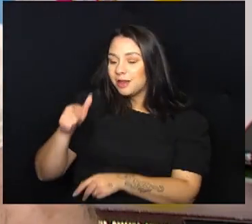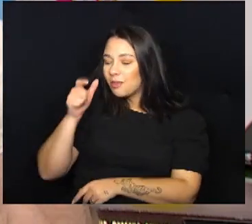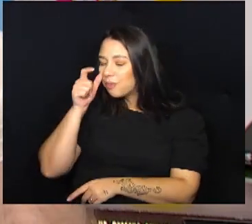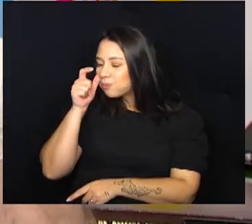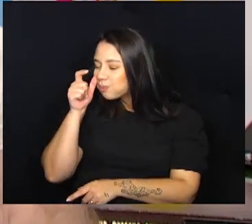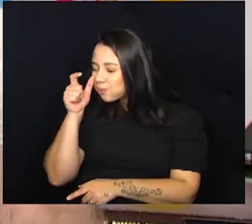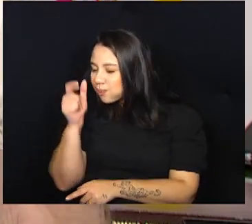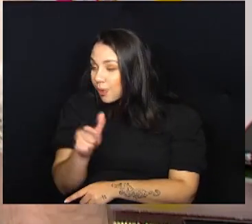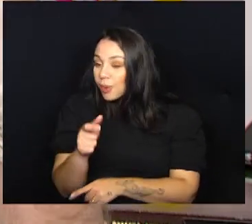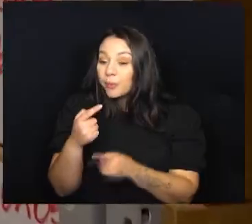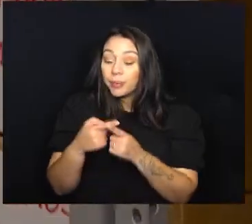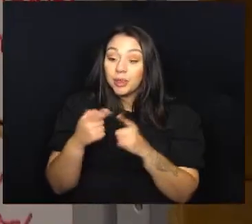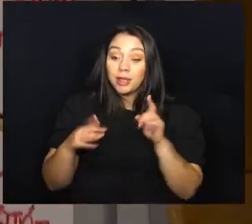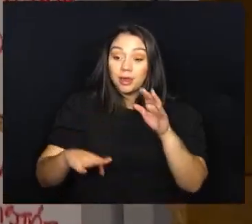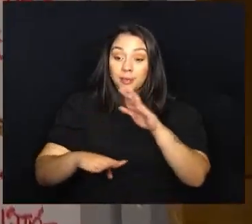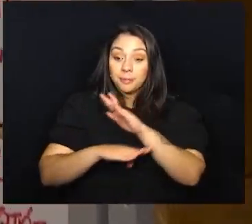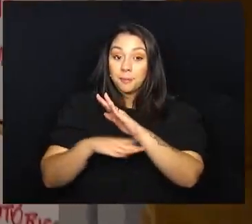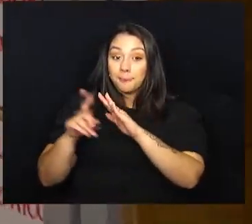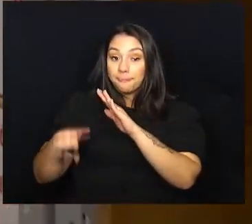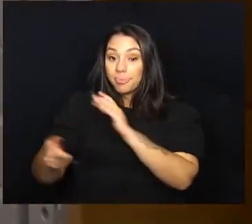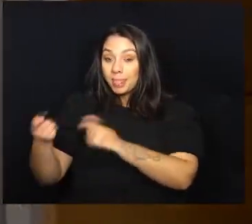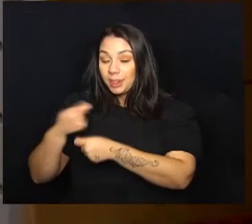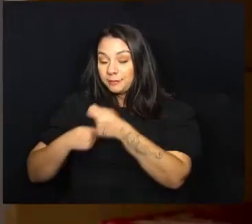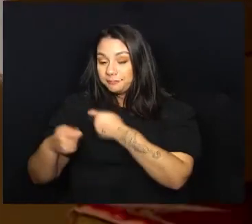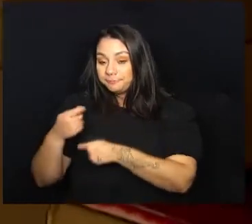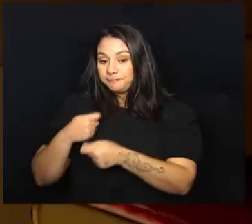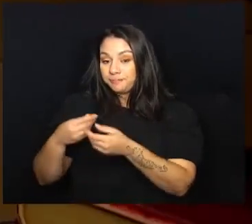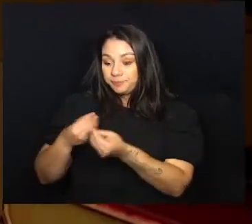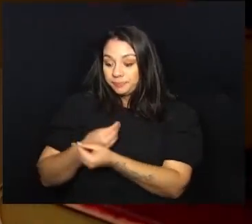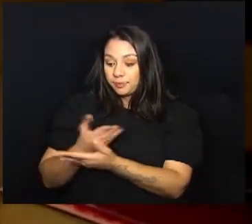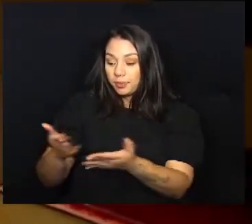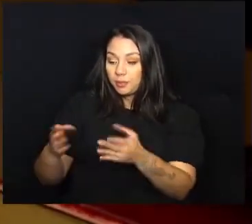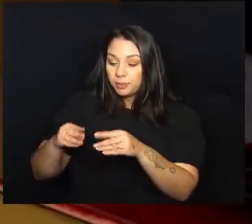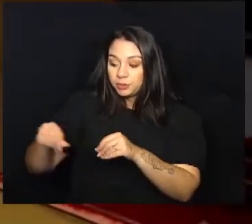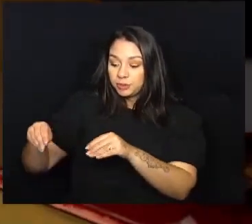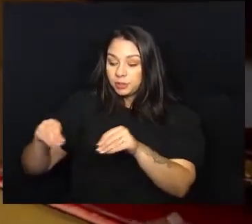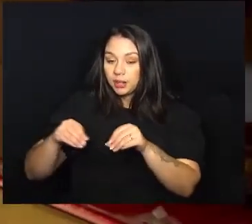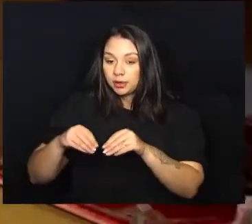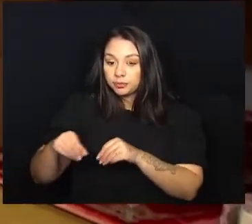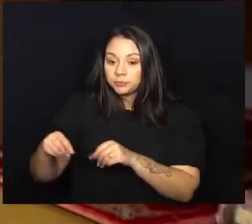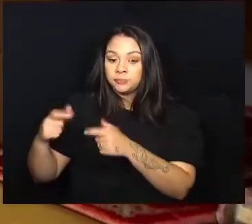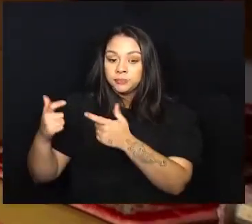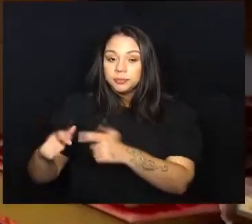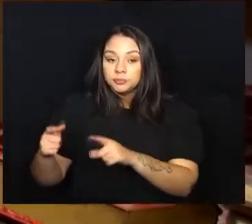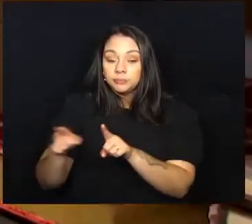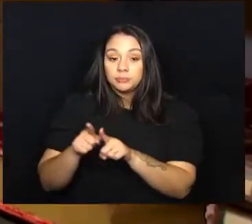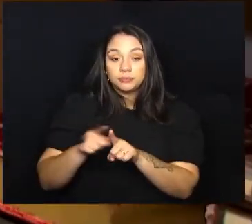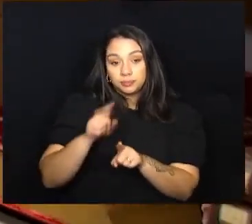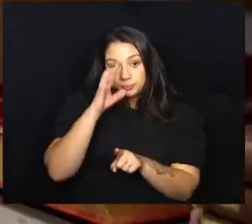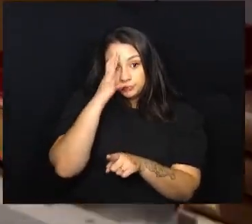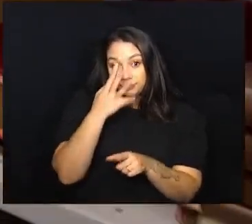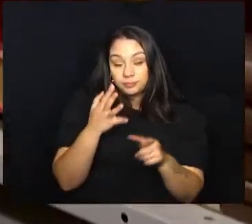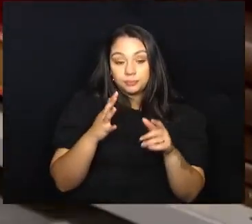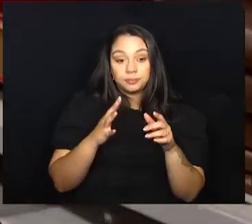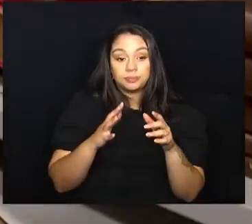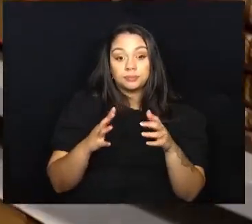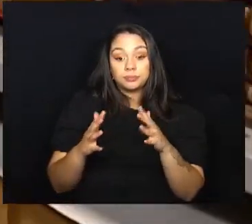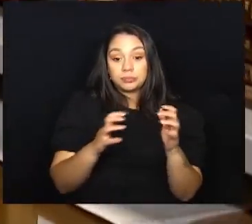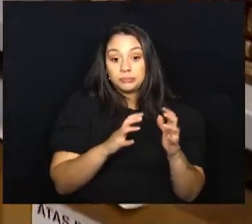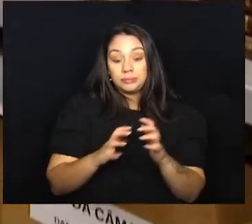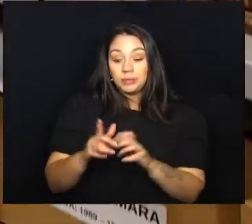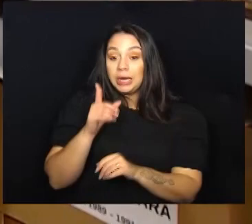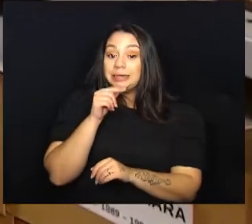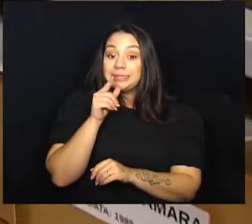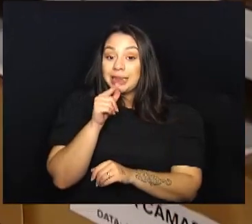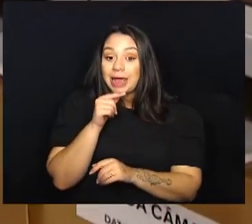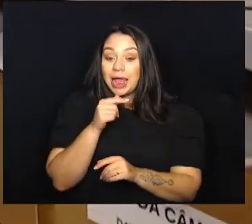Câmara ia tratar desde a distribuição de terras no município, a resolução de conflitos por acesso à água, às vezes,